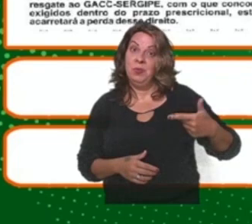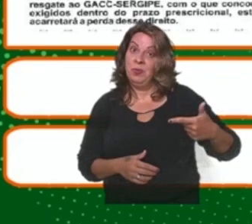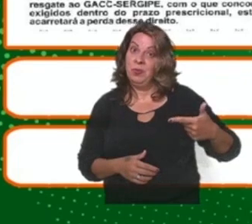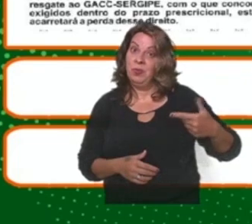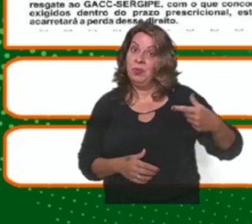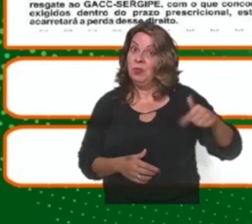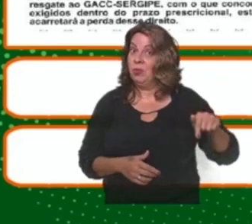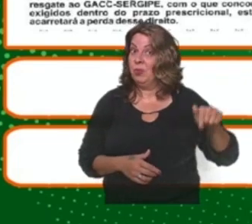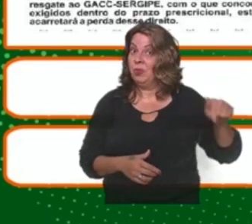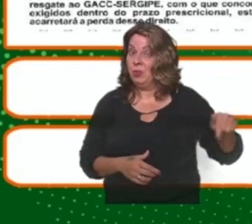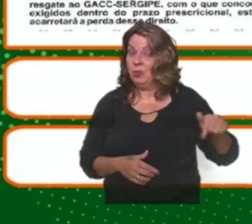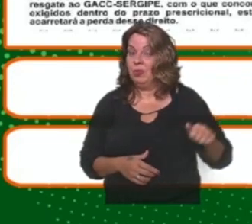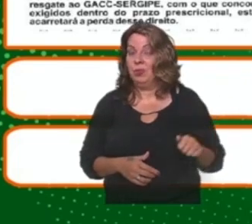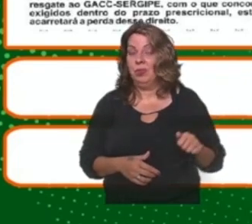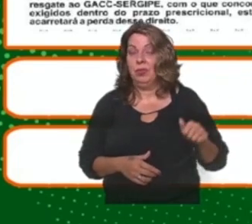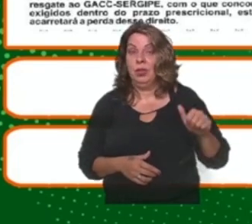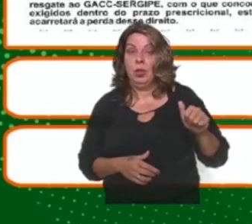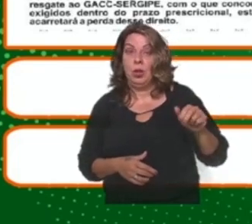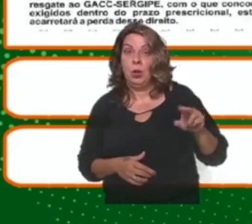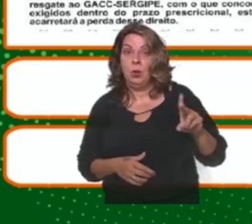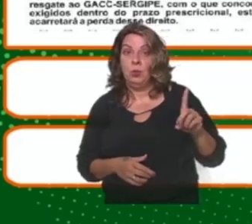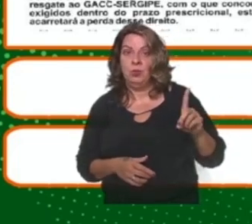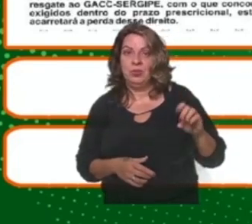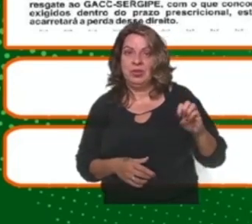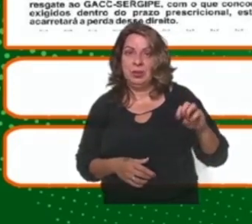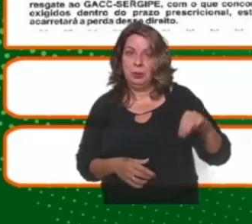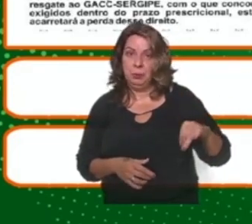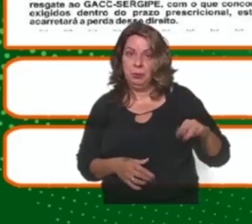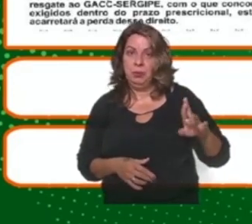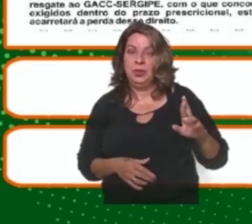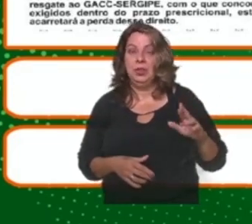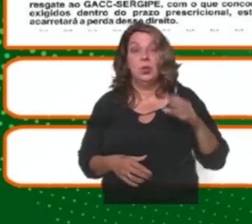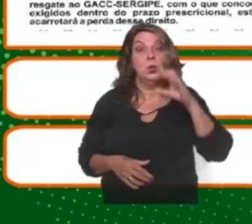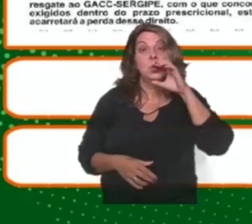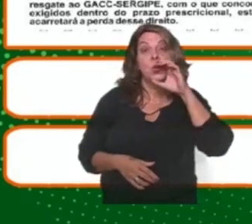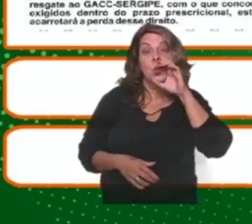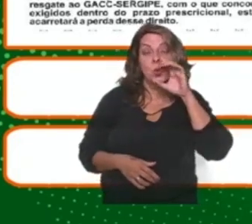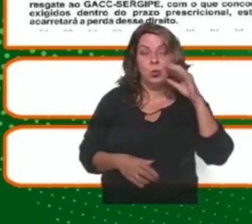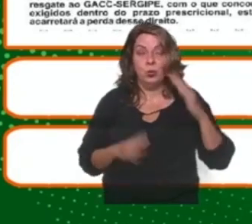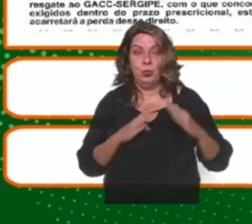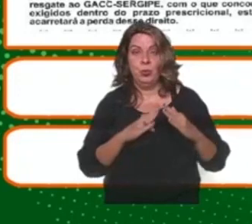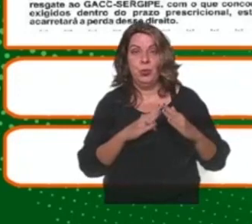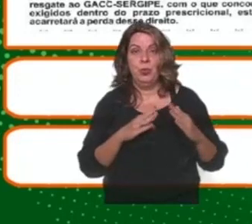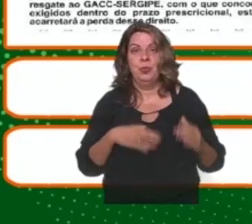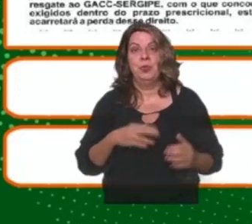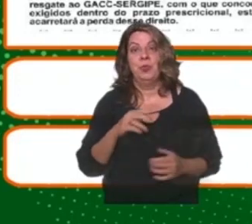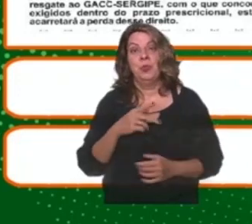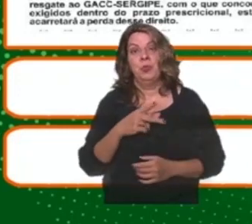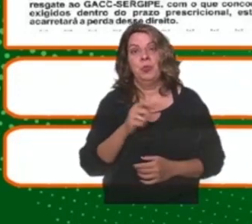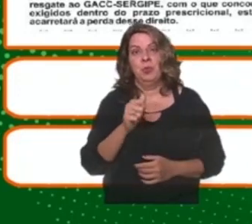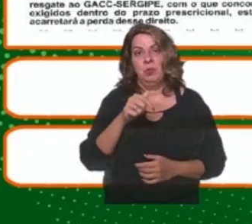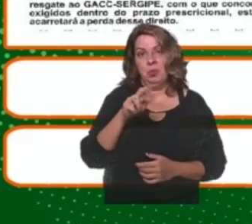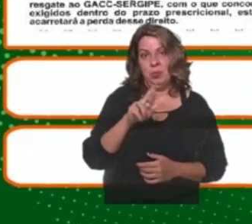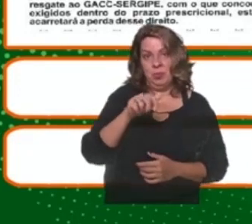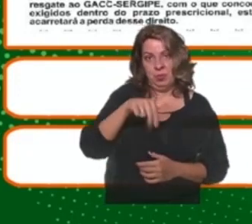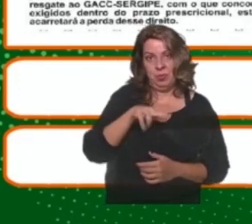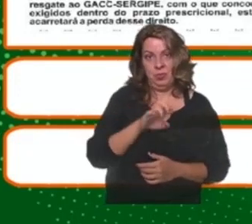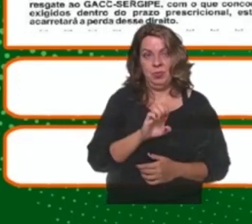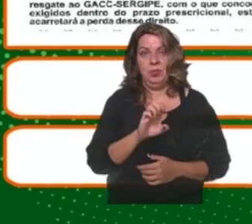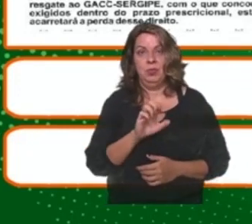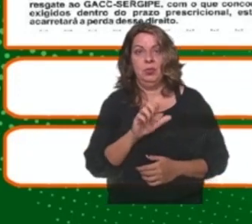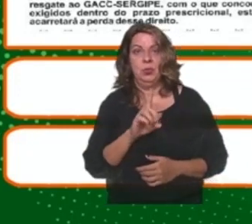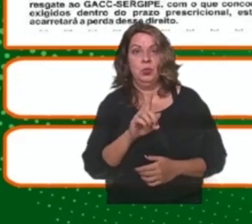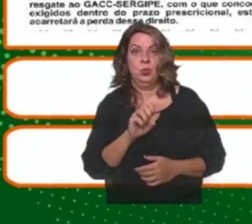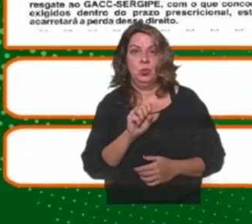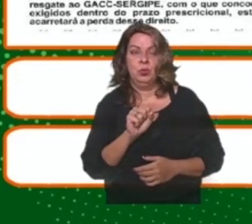64277, Aldemir, melhor dizendo, mora no Parque dos Faróis em Socorro, adquiriu com Maria Presentes, ponto credenciado Cajucap,